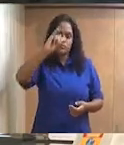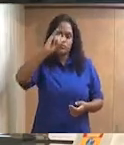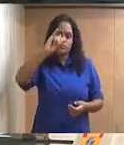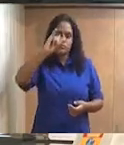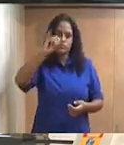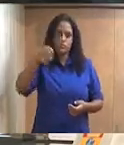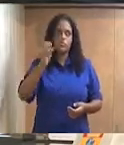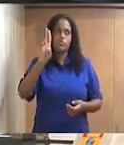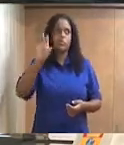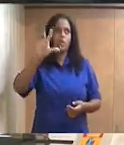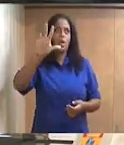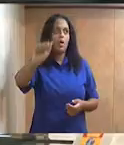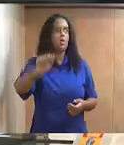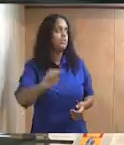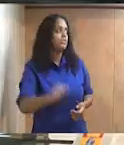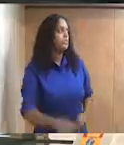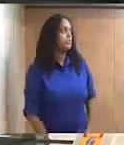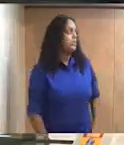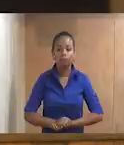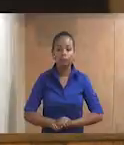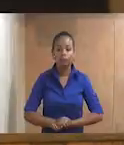palavra.